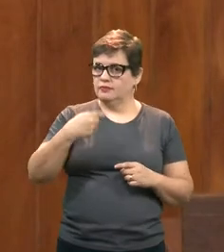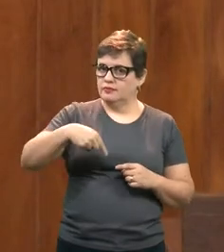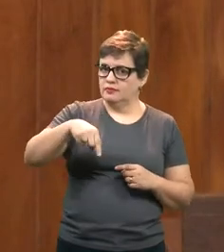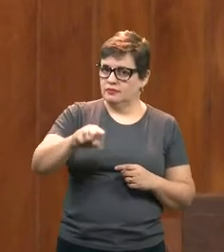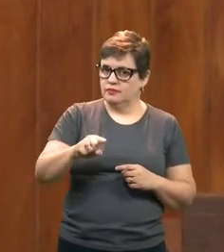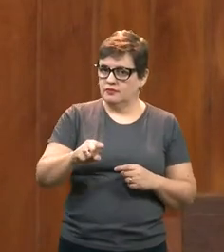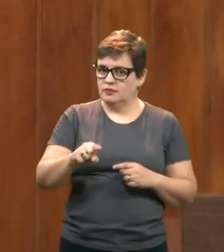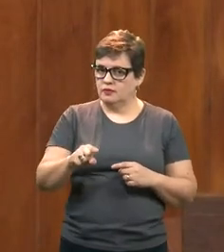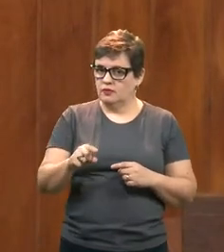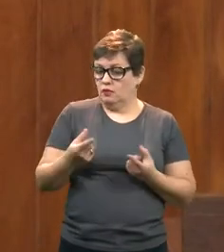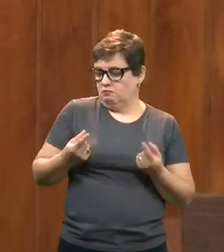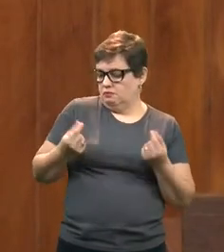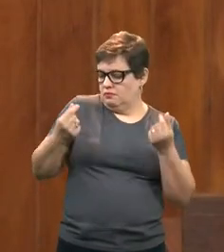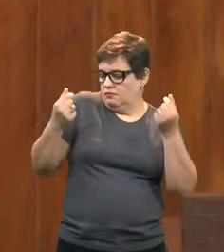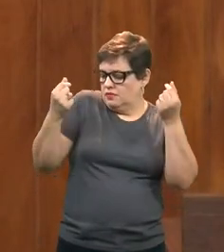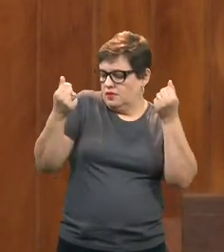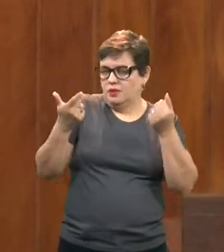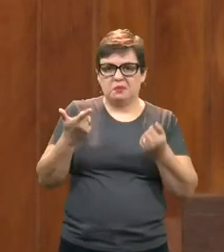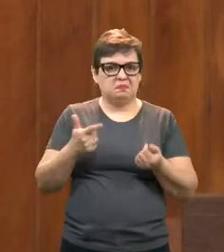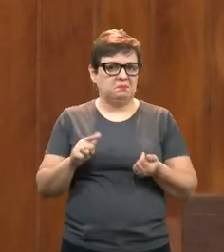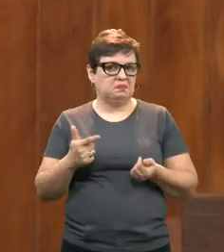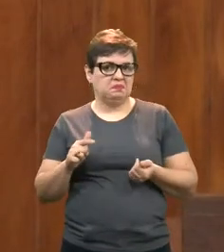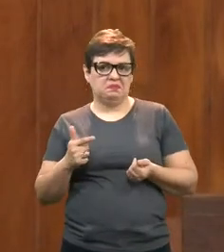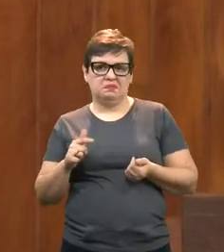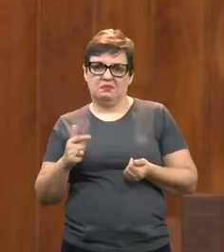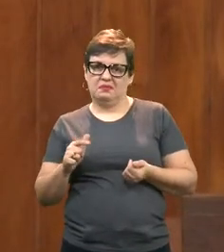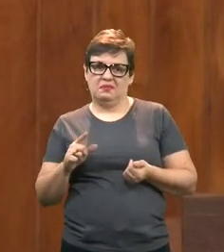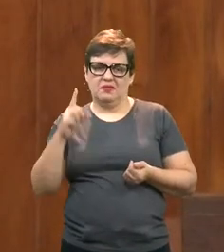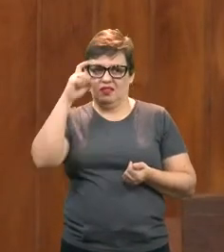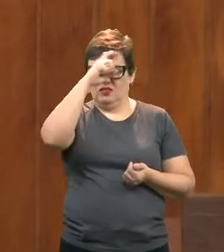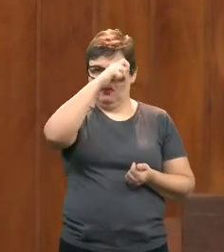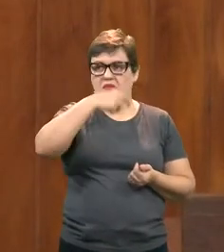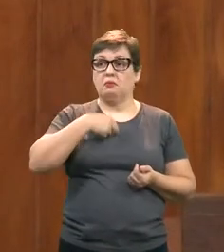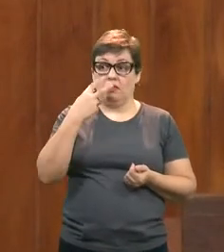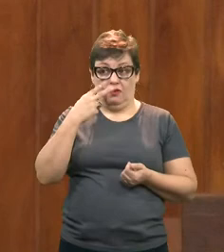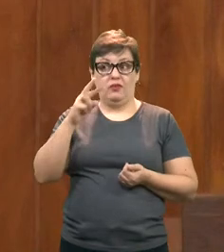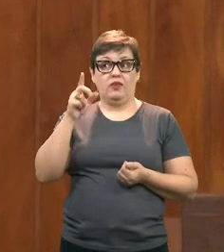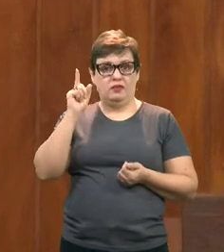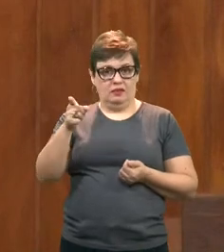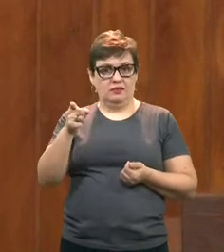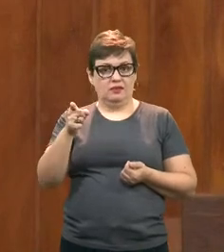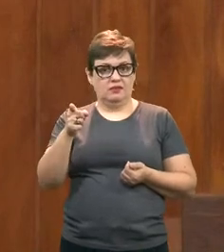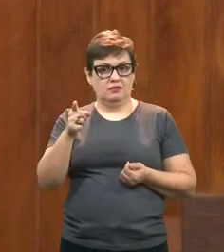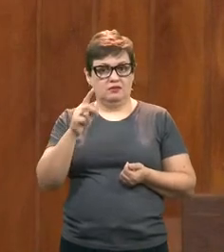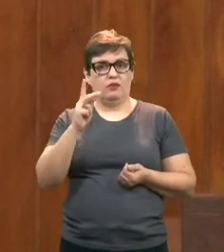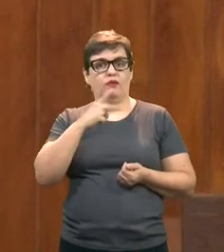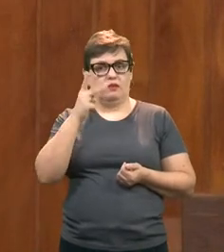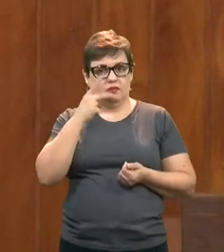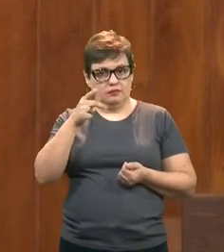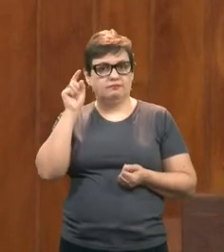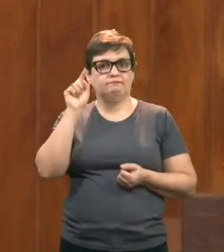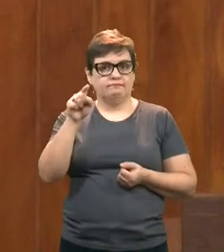da classe privilegiada, você também não vai ter dificuldade nenhuma. Eu sou testemunha disso. Estou afirmando